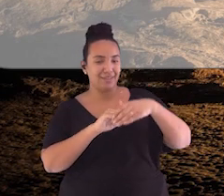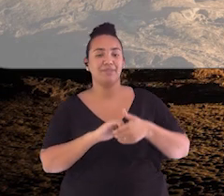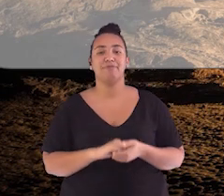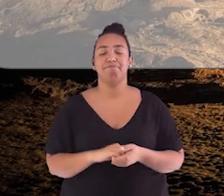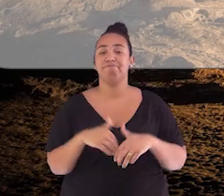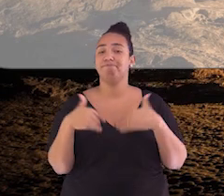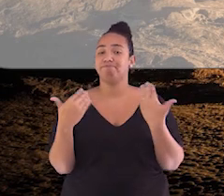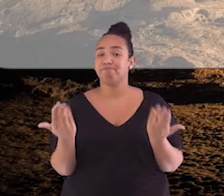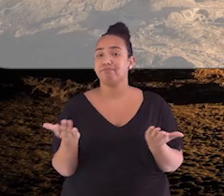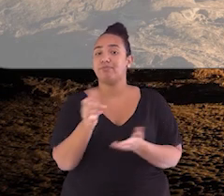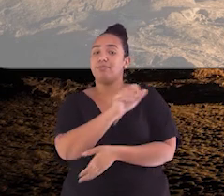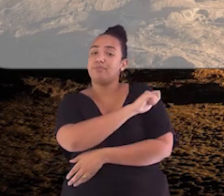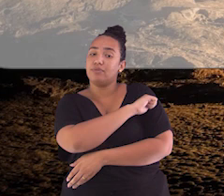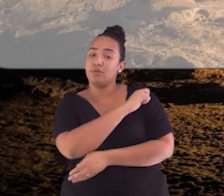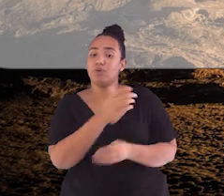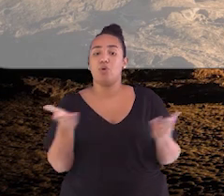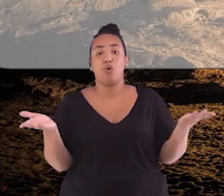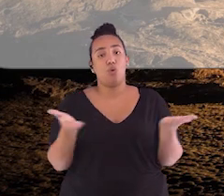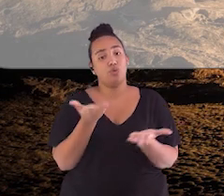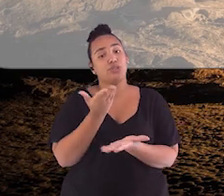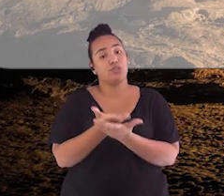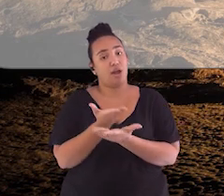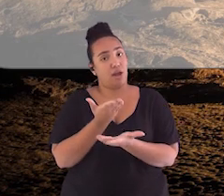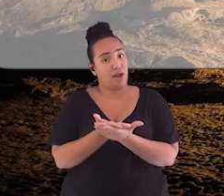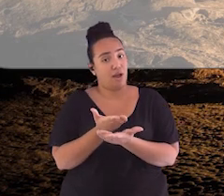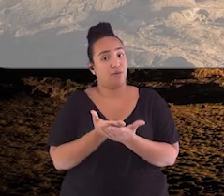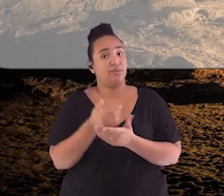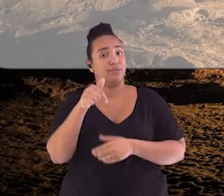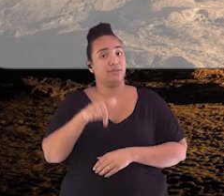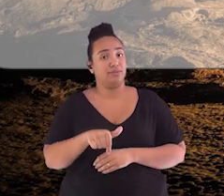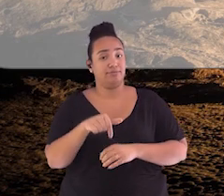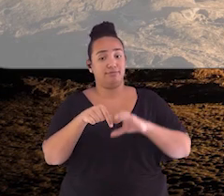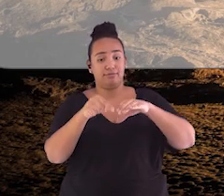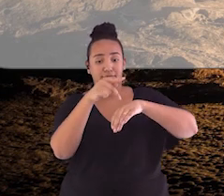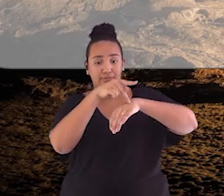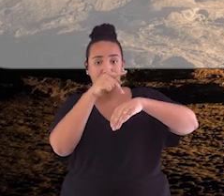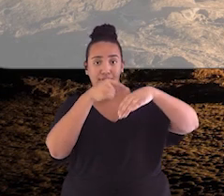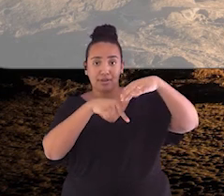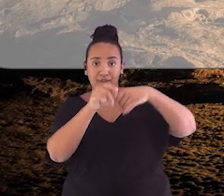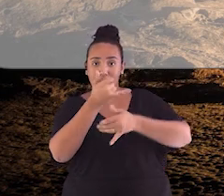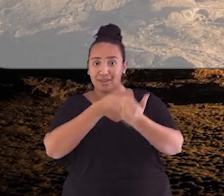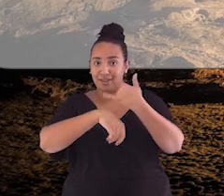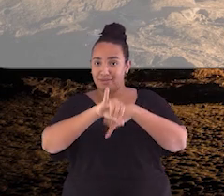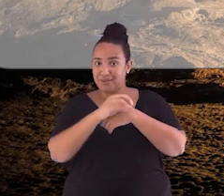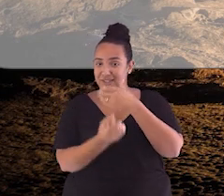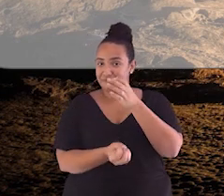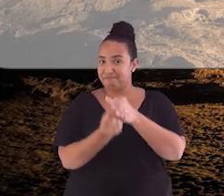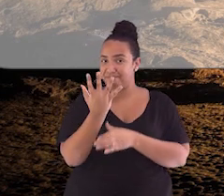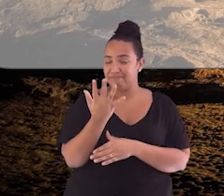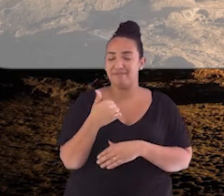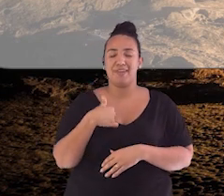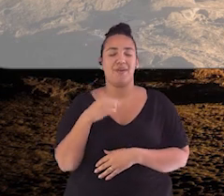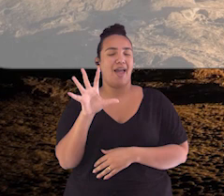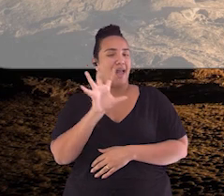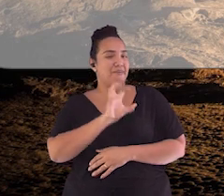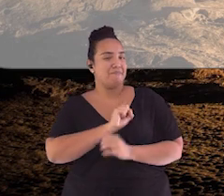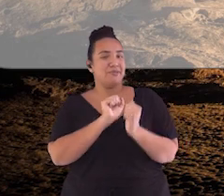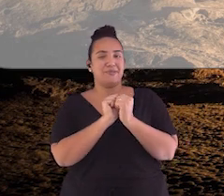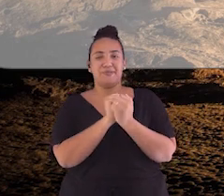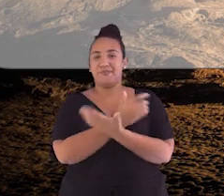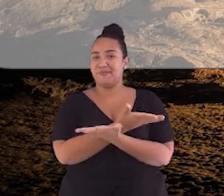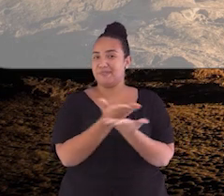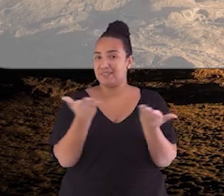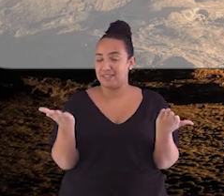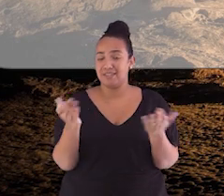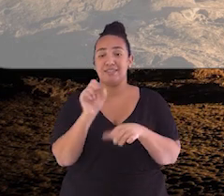estudantes, essa foi a nossa aula de hoje, a Química da Formação das Cavernas. Eu adorei estar com vocês e eu